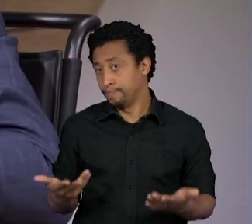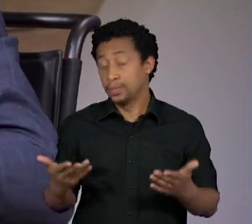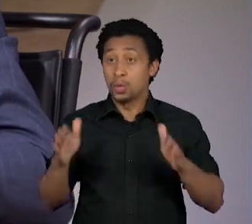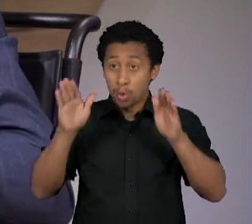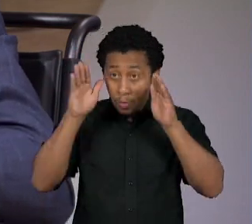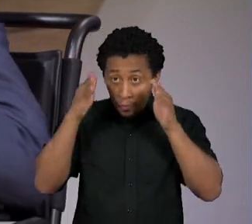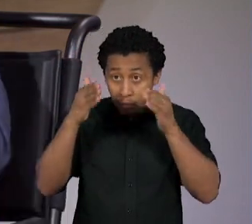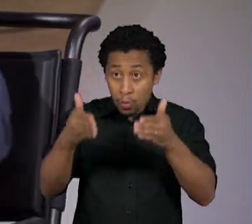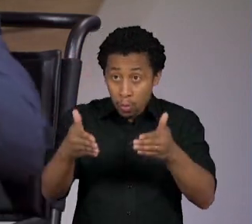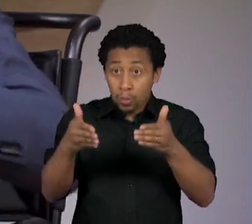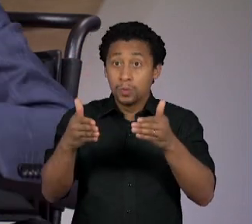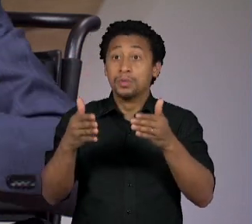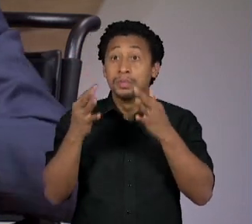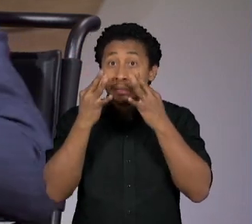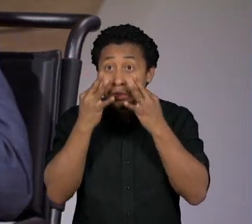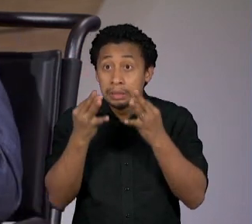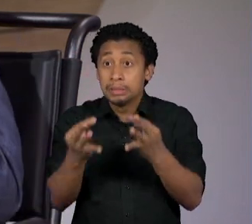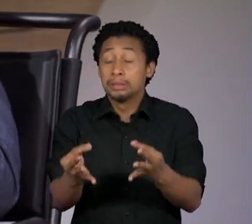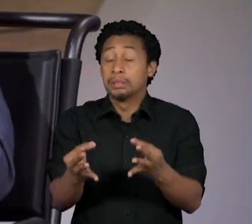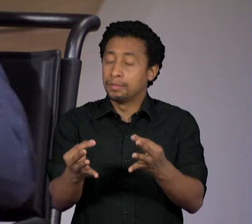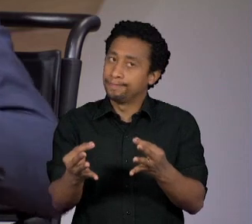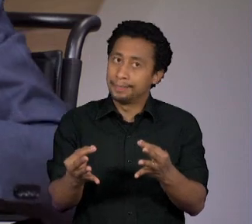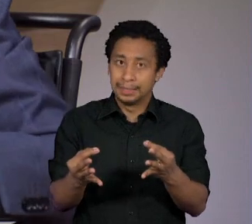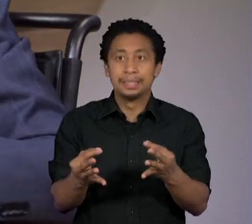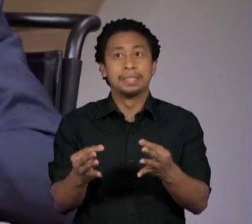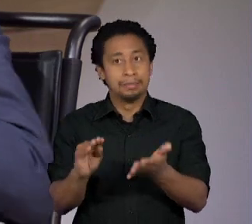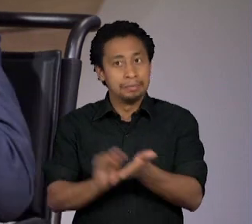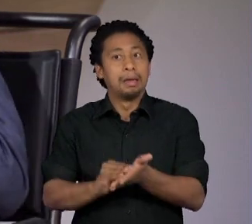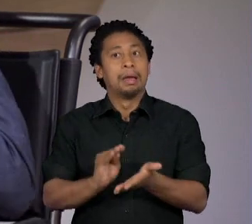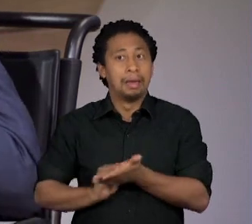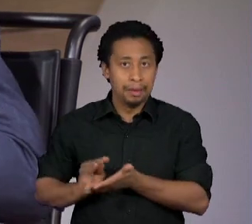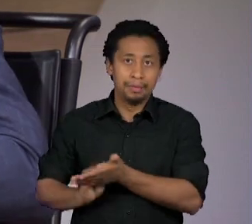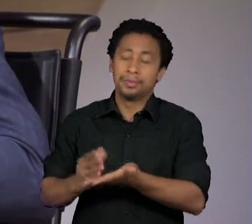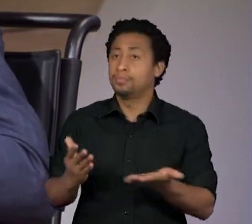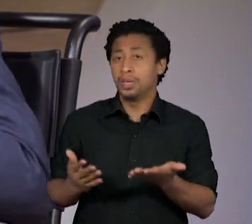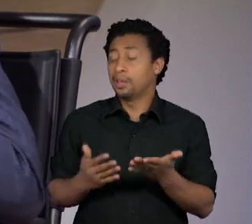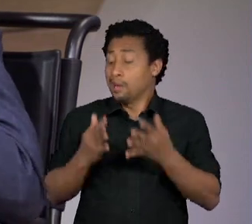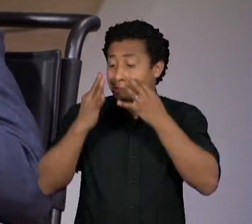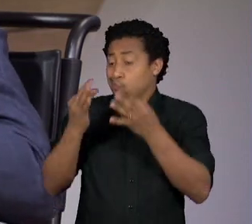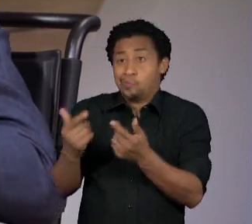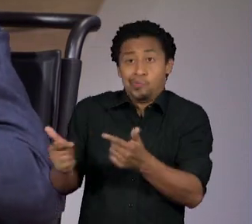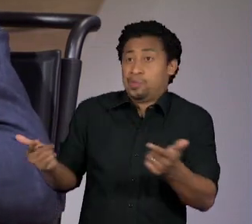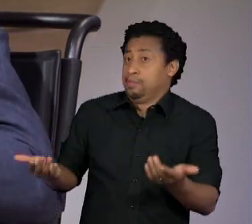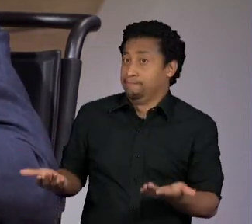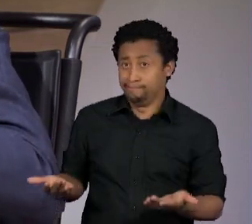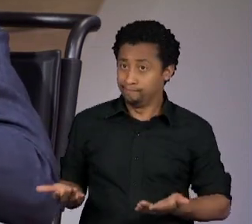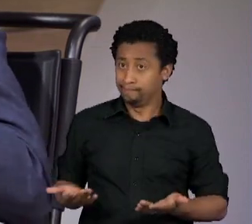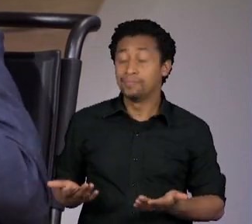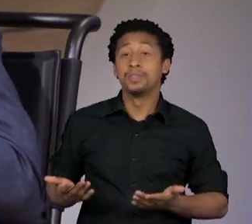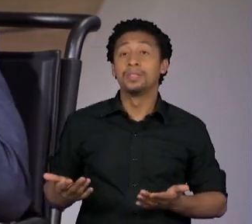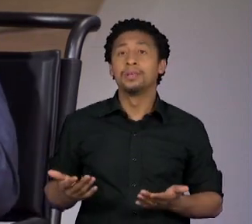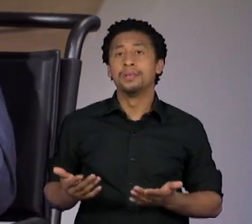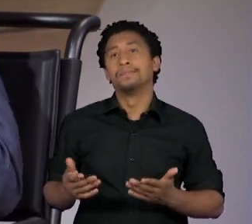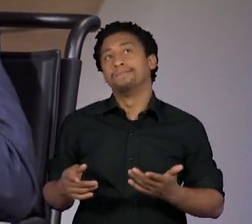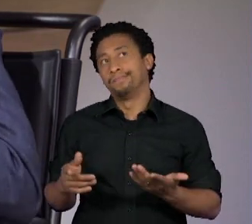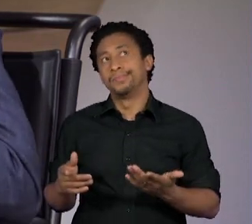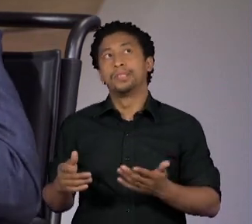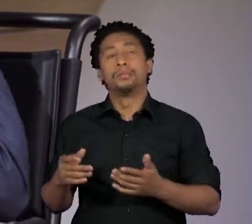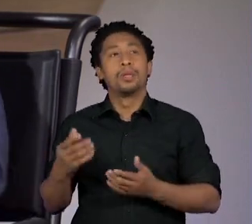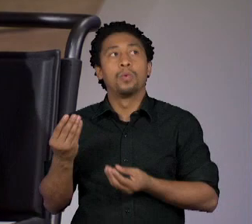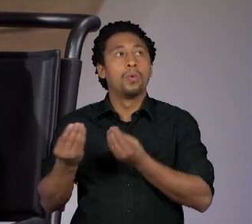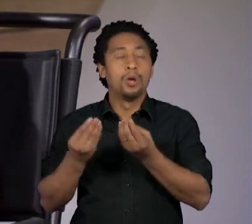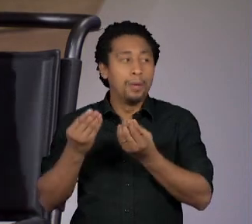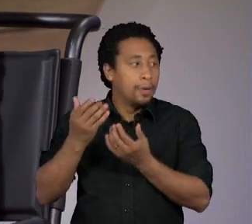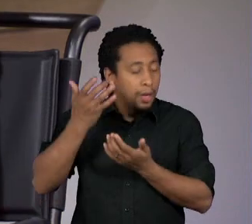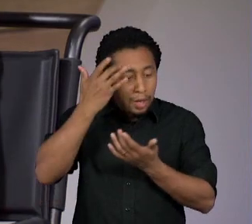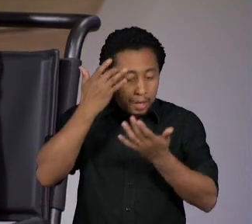de atenção, que é múltiplos focos atencionais que você não presta atenção, quanto essa incapacidade de você guardar a informação,